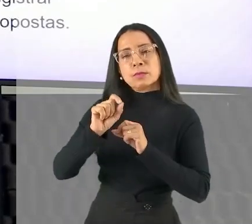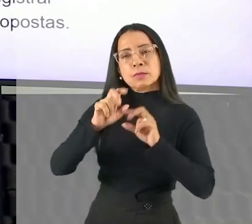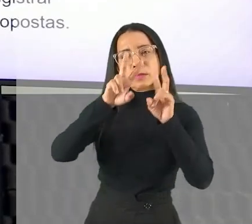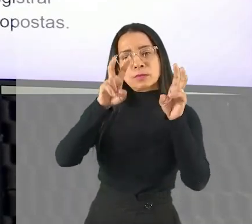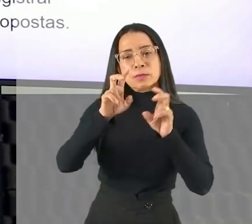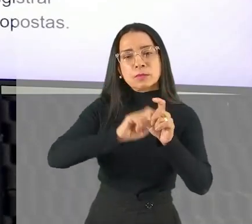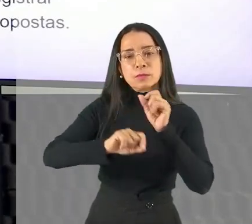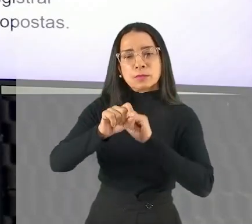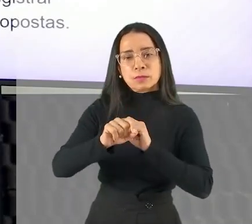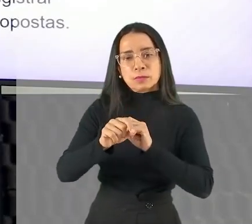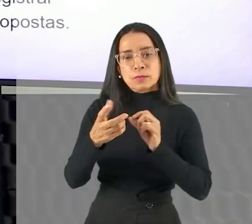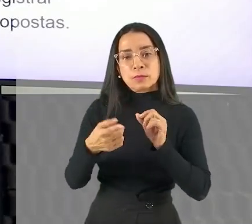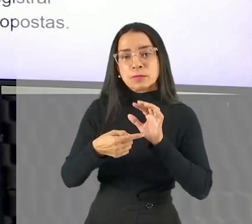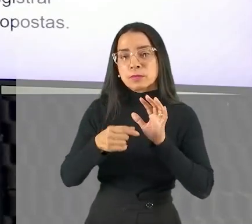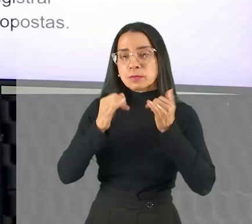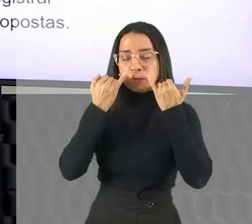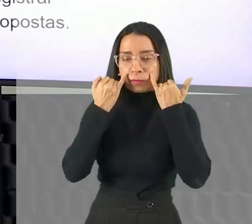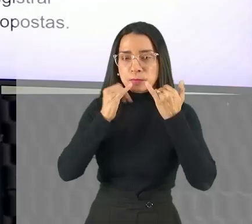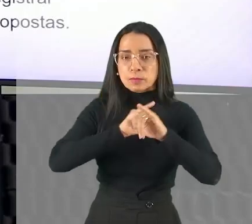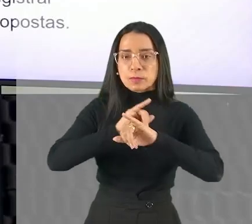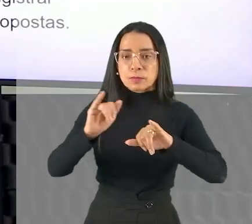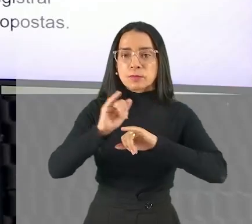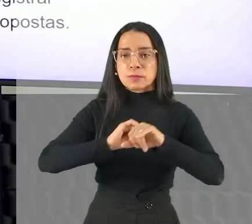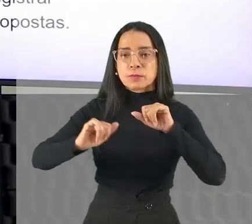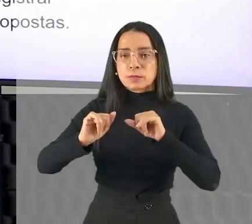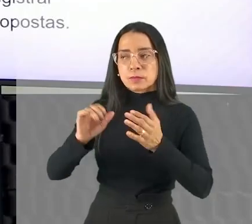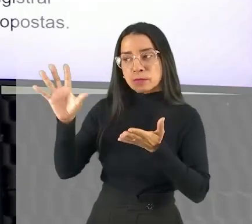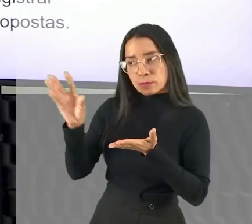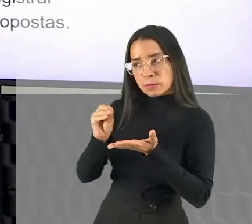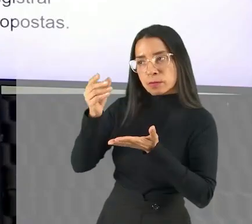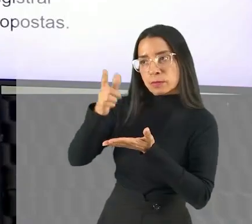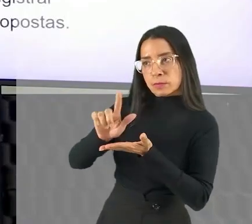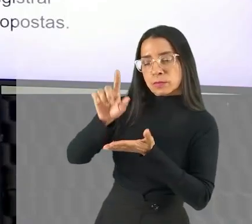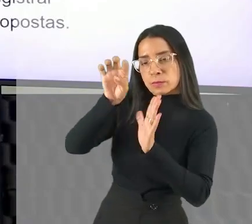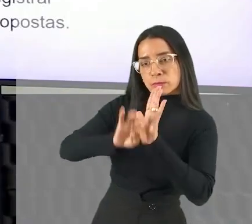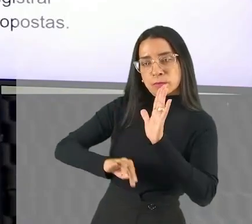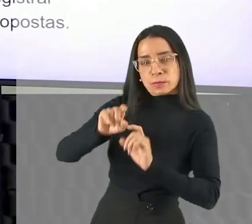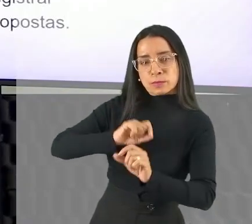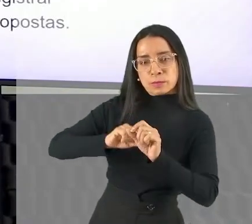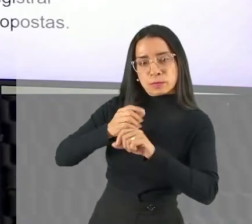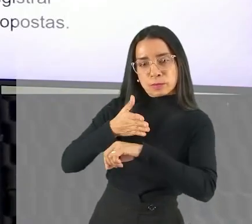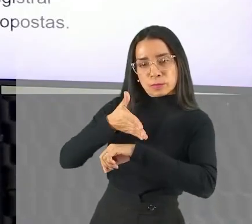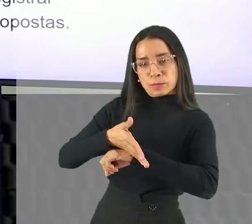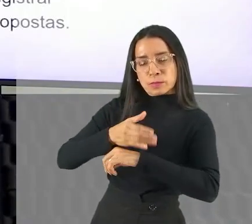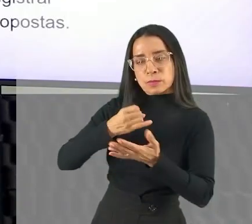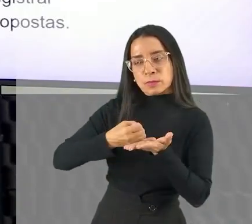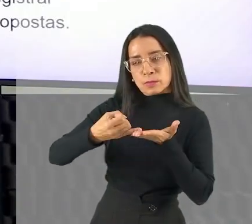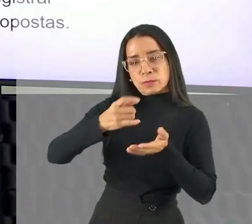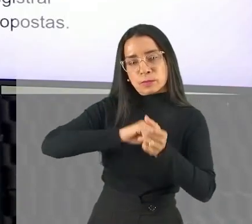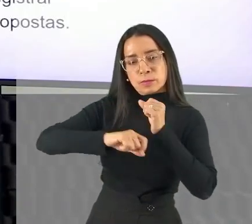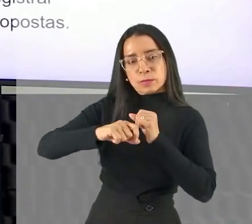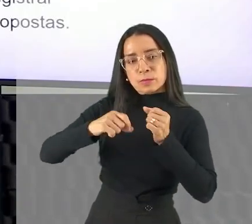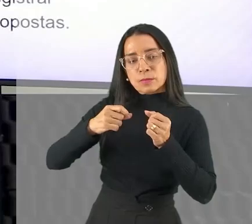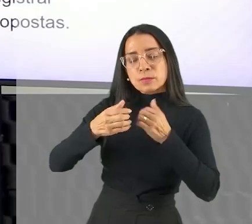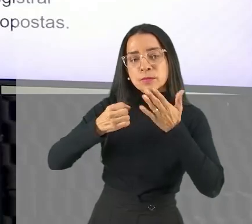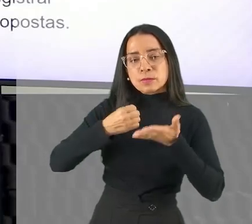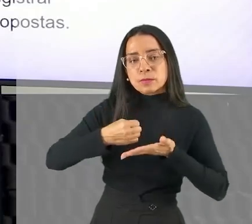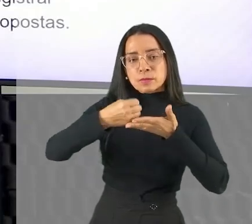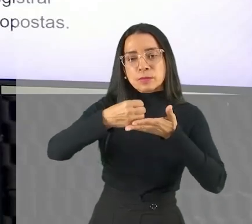informação retirada de outros documentos, de outros textos, E aí busca-se introduzir informação e contribui para